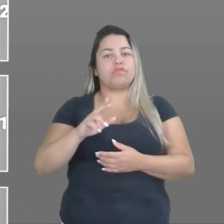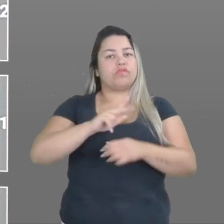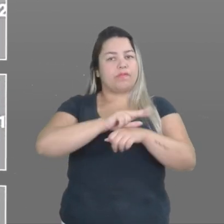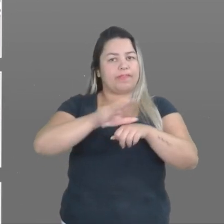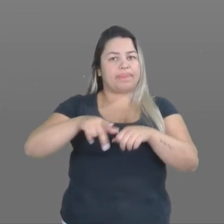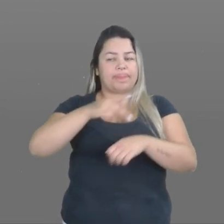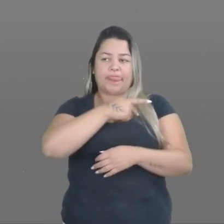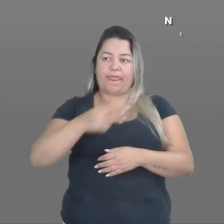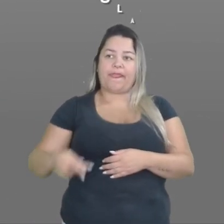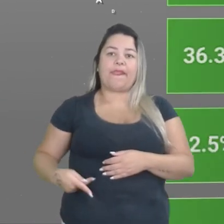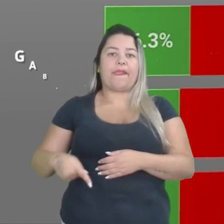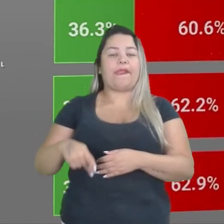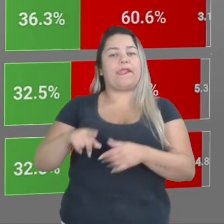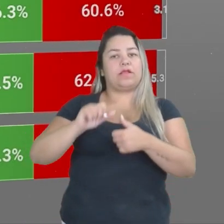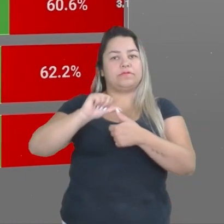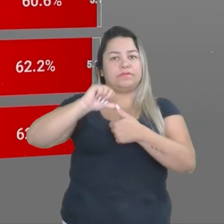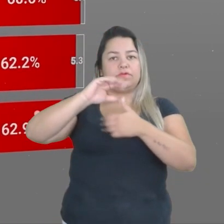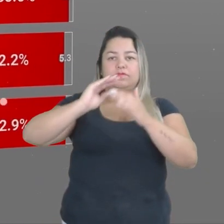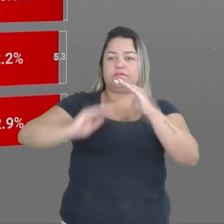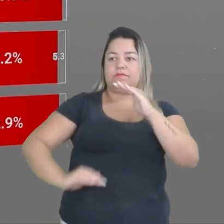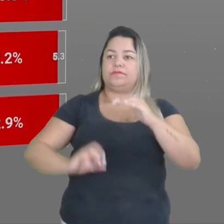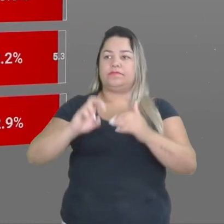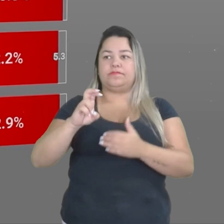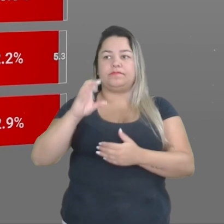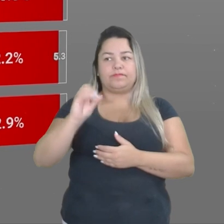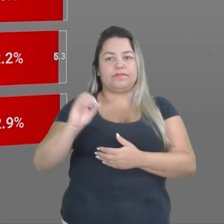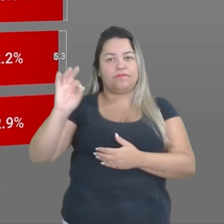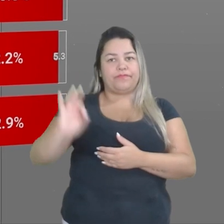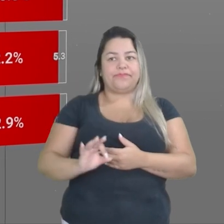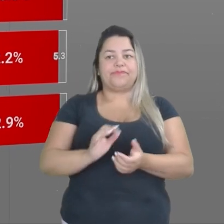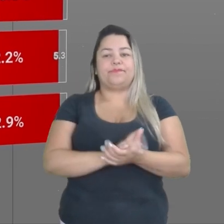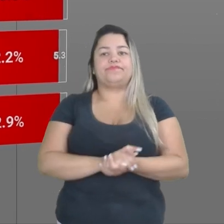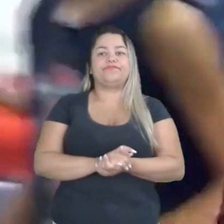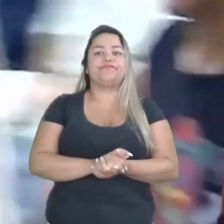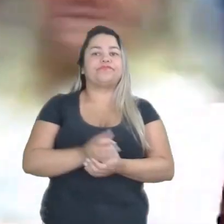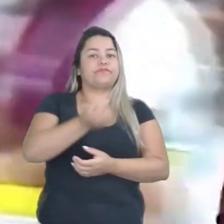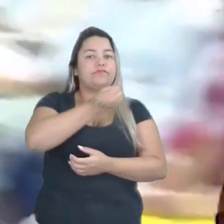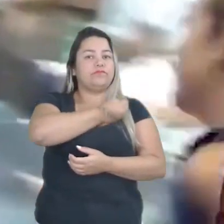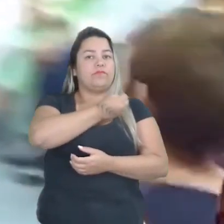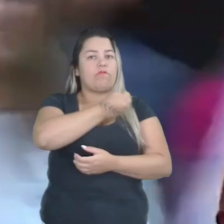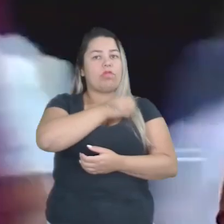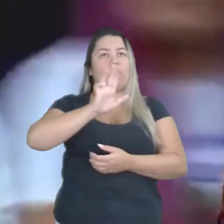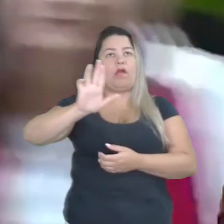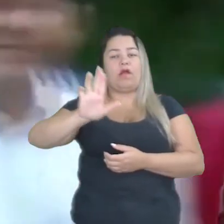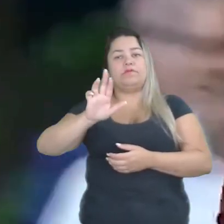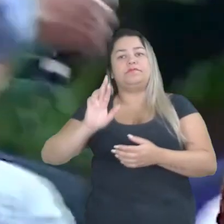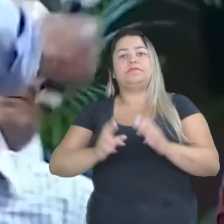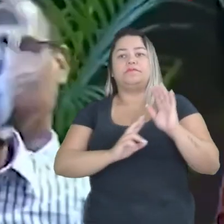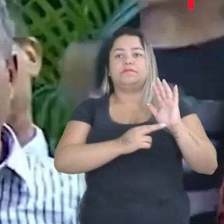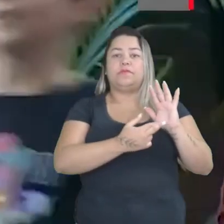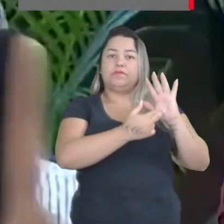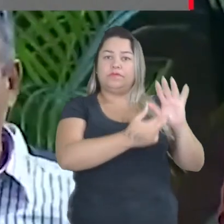51,5%. Os demais presidentes sul-americanos ficam abaixo dos 50%. Os números de Lula